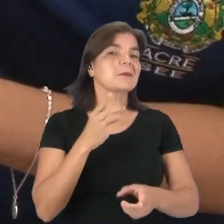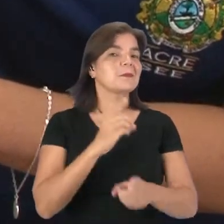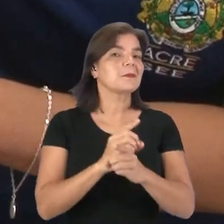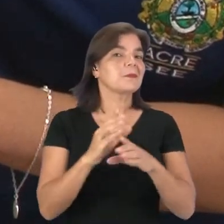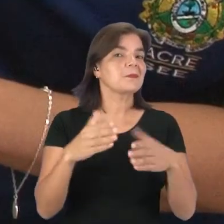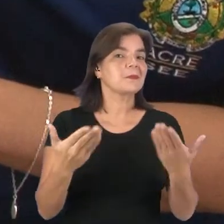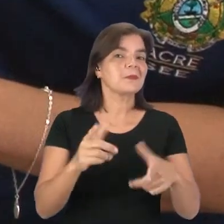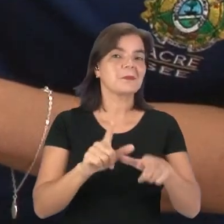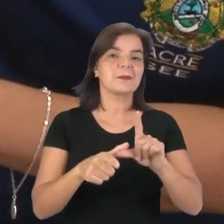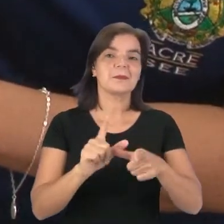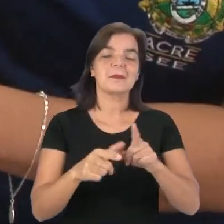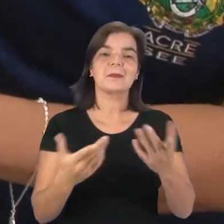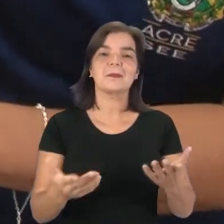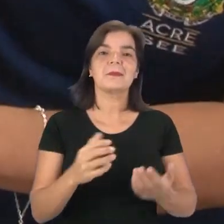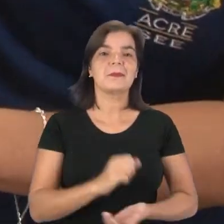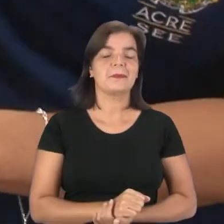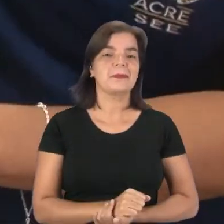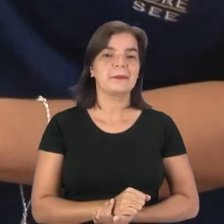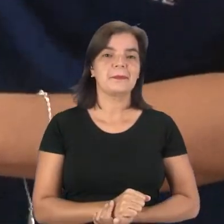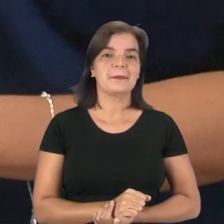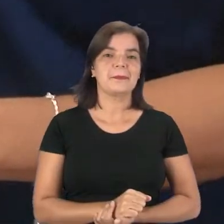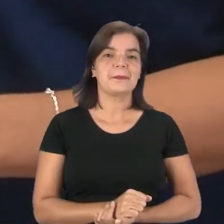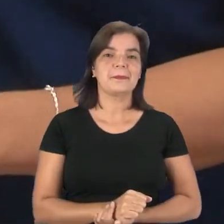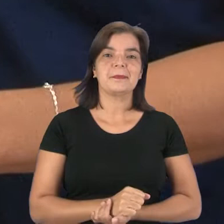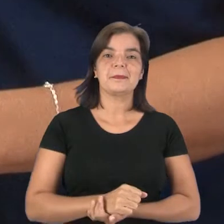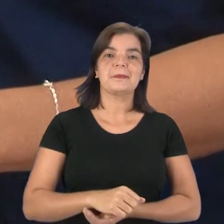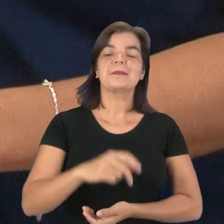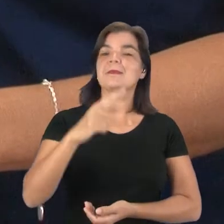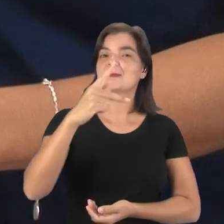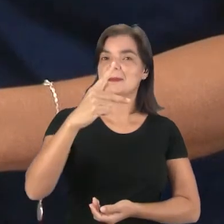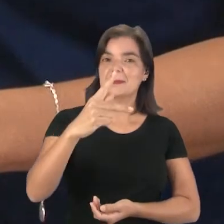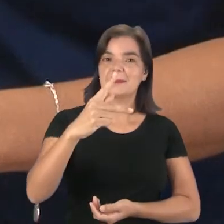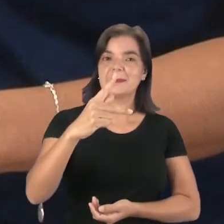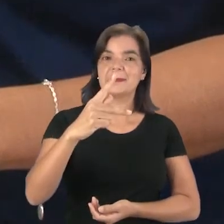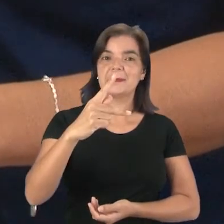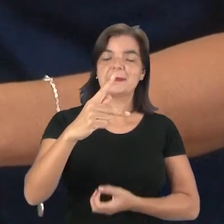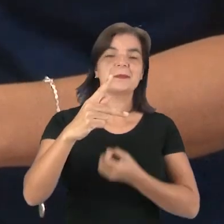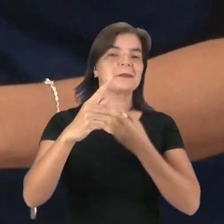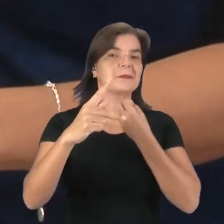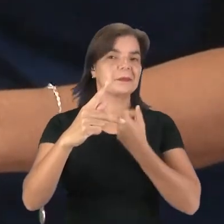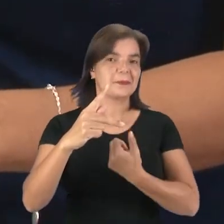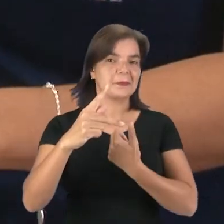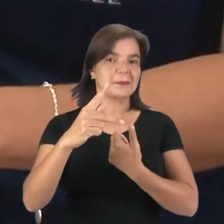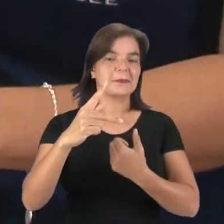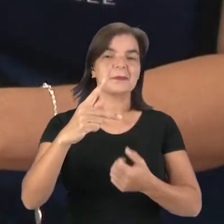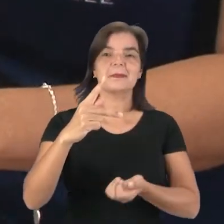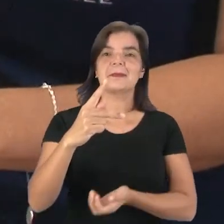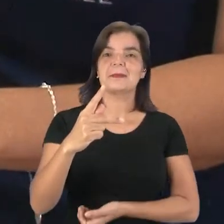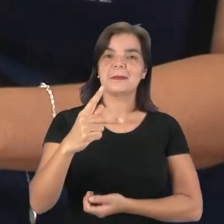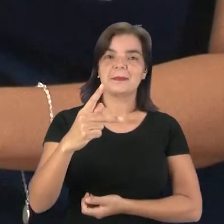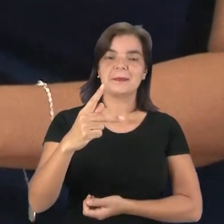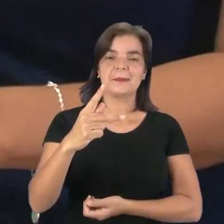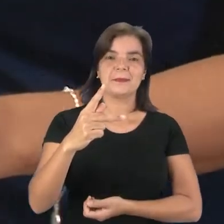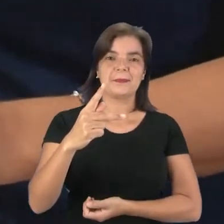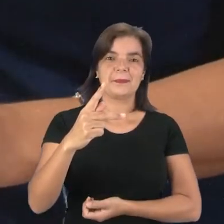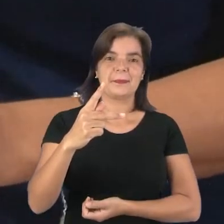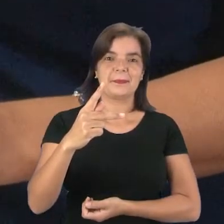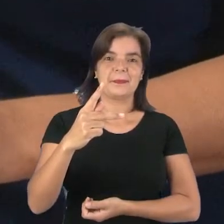descobrir qual esta letra é a letra B muito bem